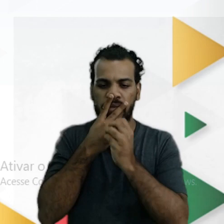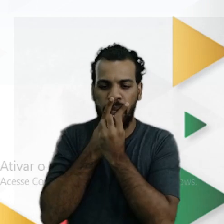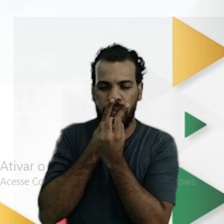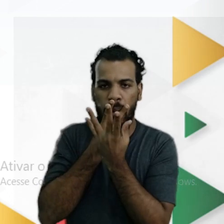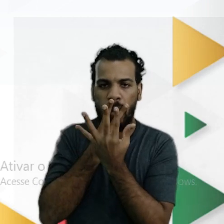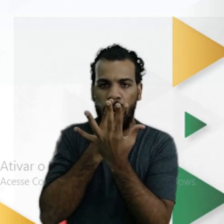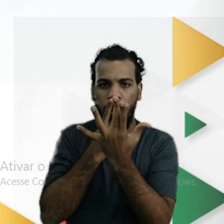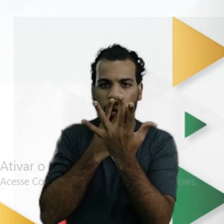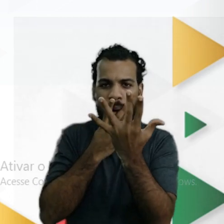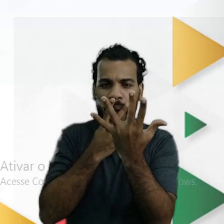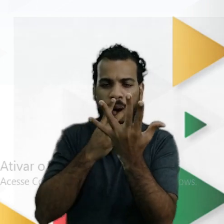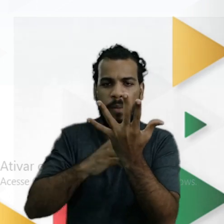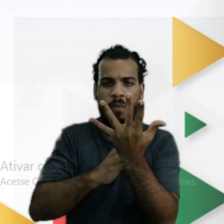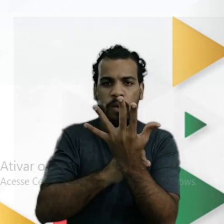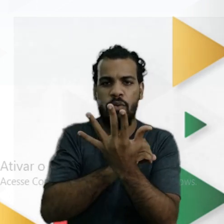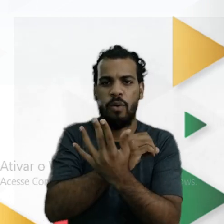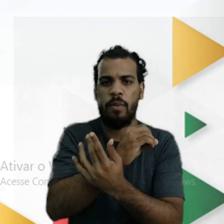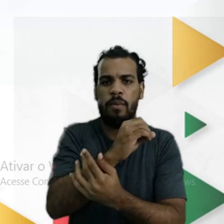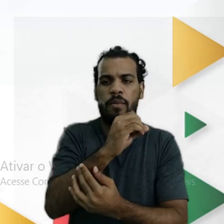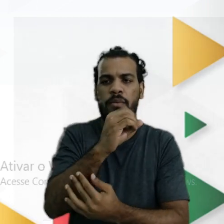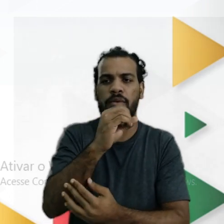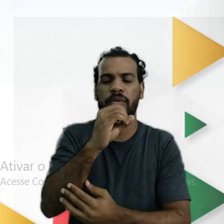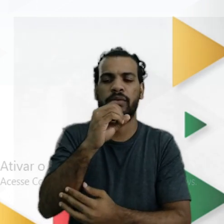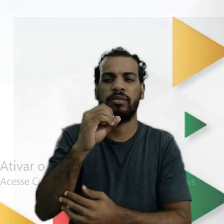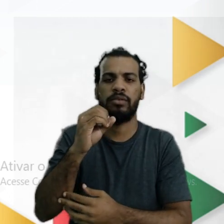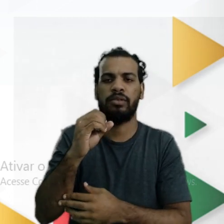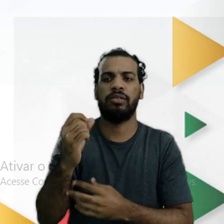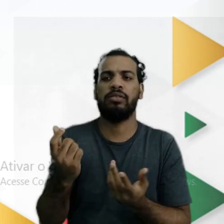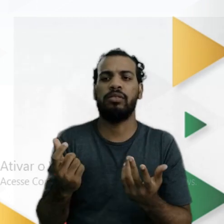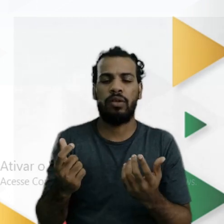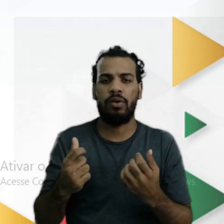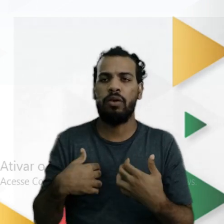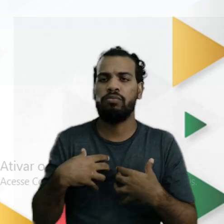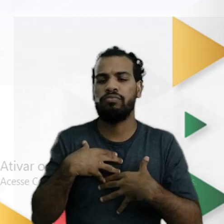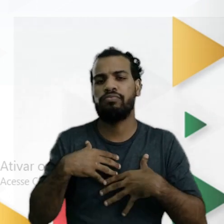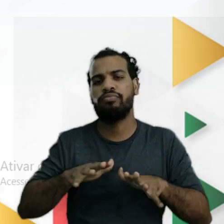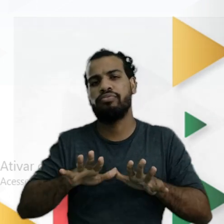baforadas de verão. Os retirantes já cruzaram meio mundo. Eu fico